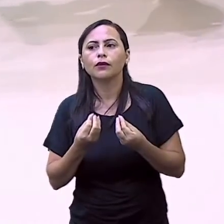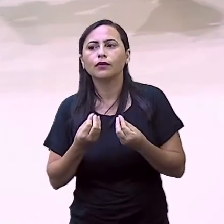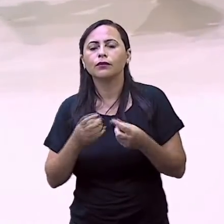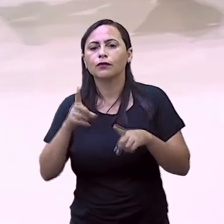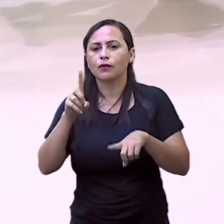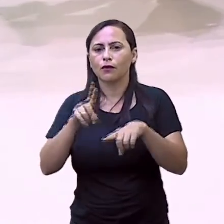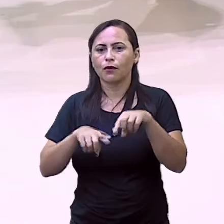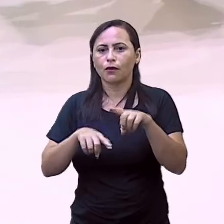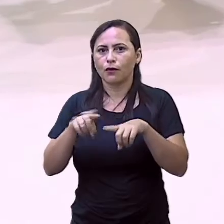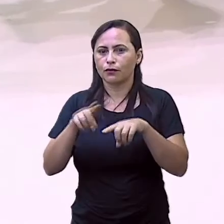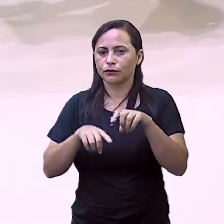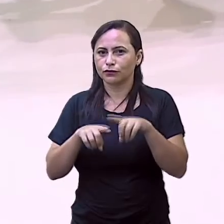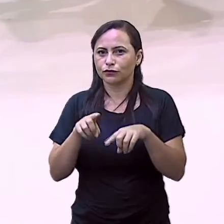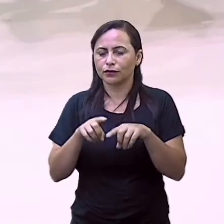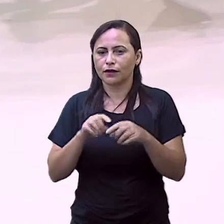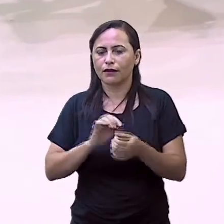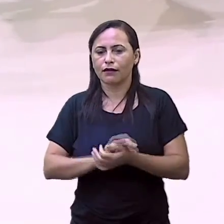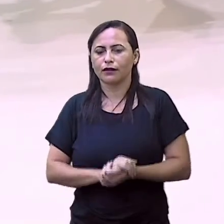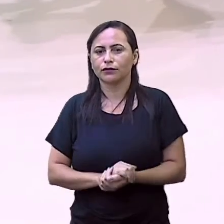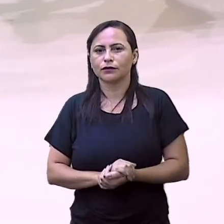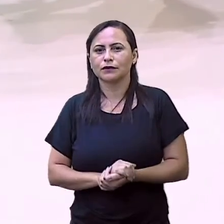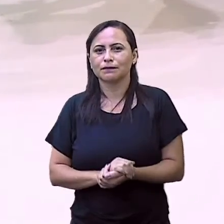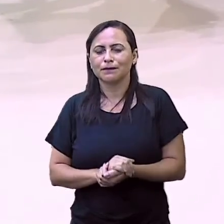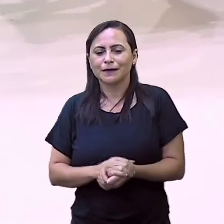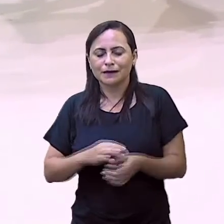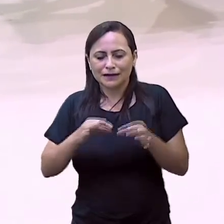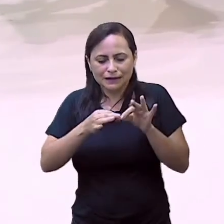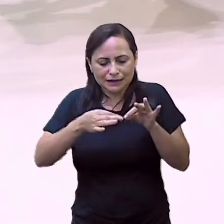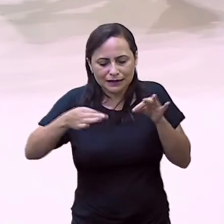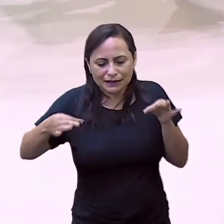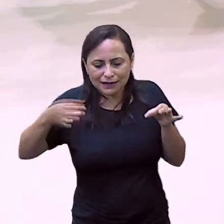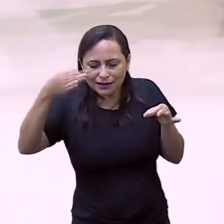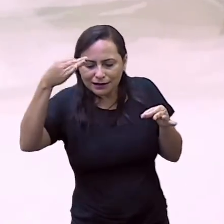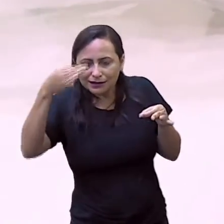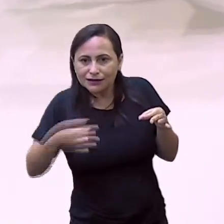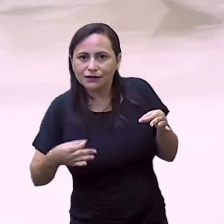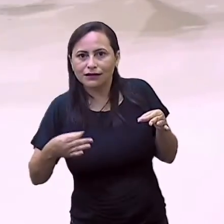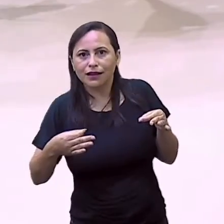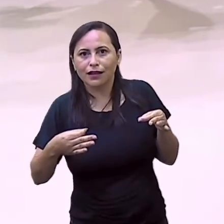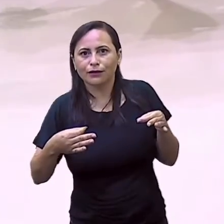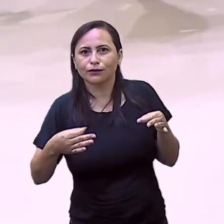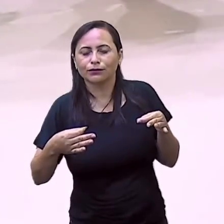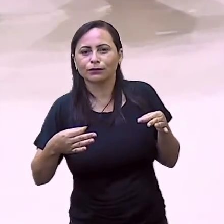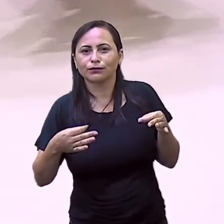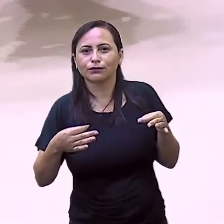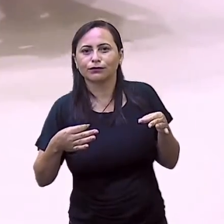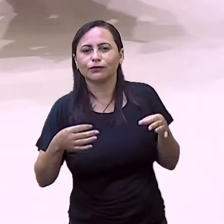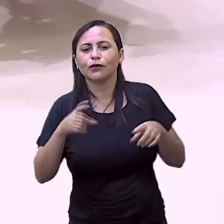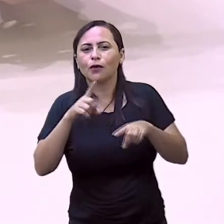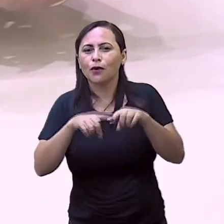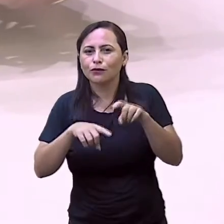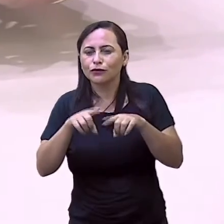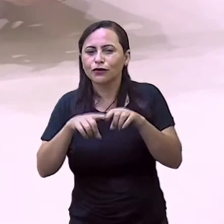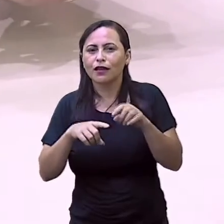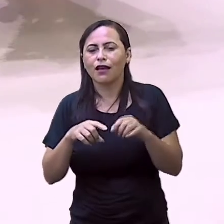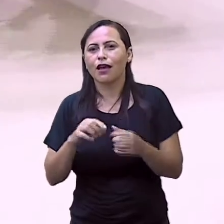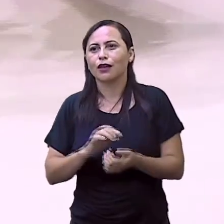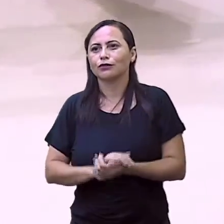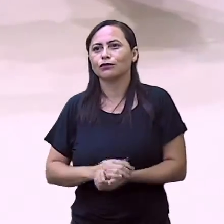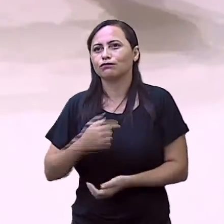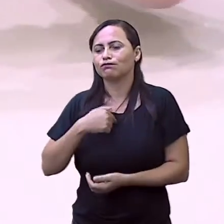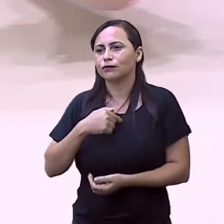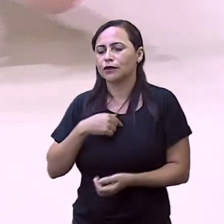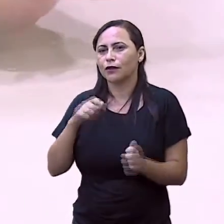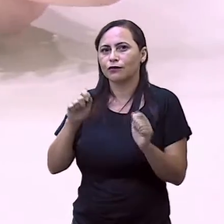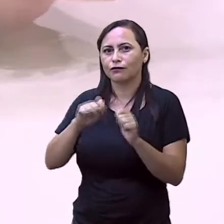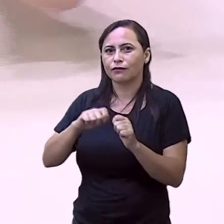que eu preciso de uma precisão maior. Ou seja, eu preciso que aquele objeto que eu estiver fazendo ou